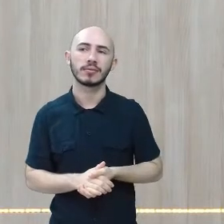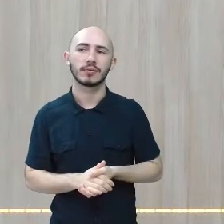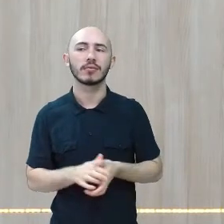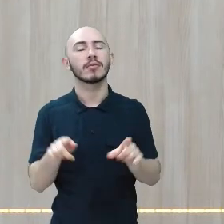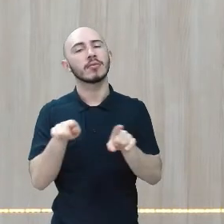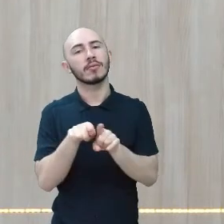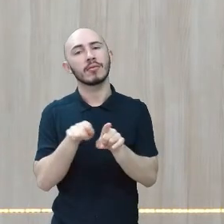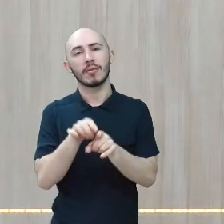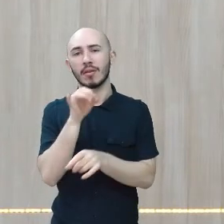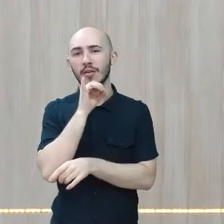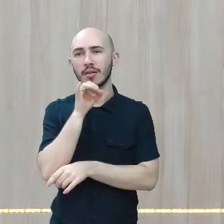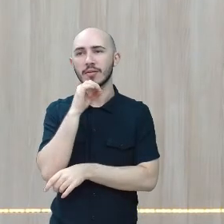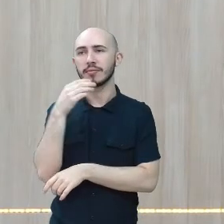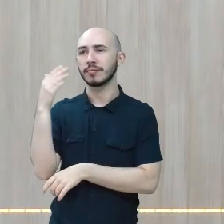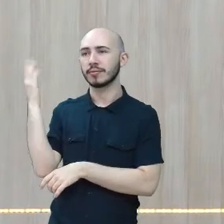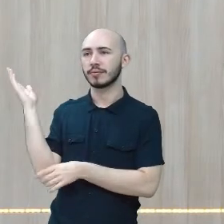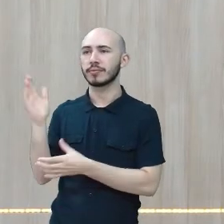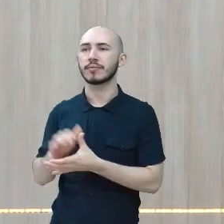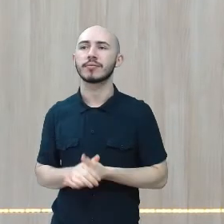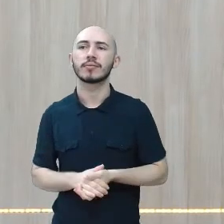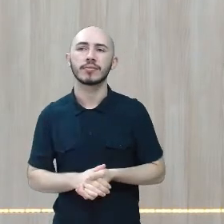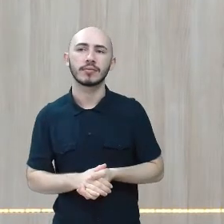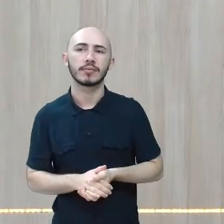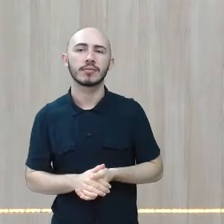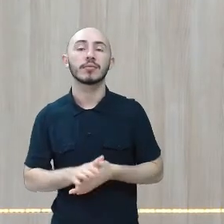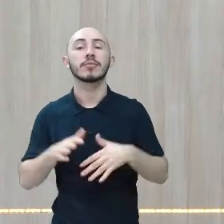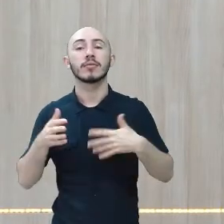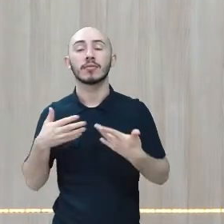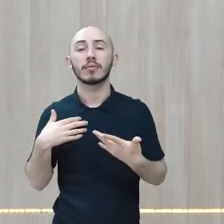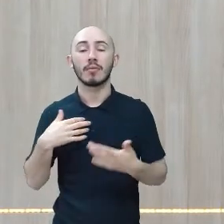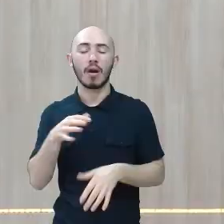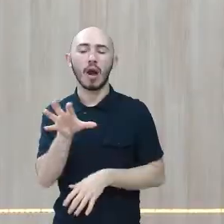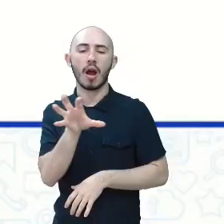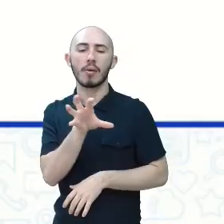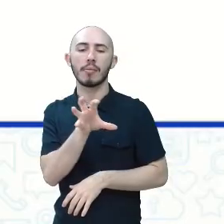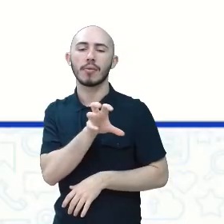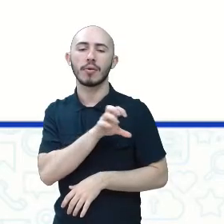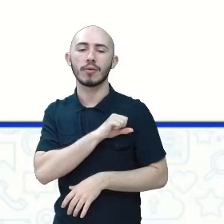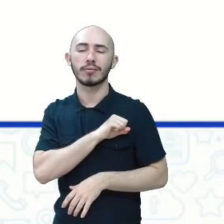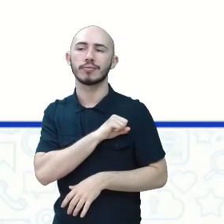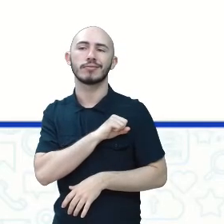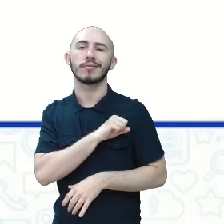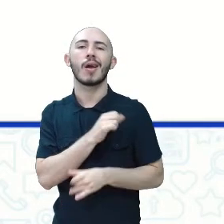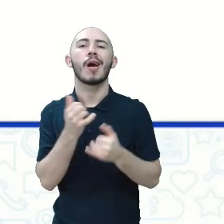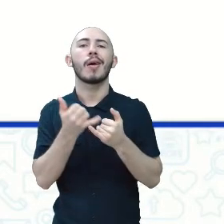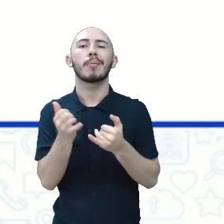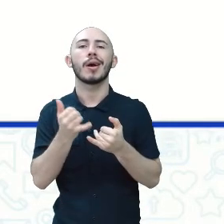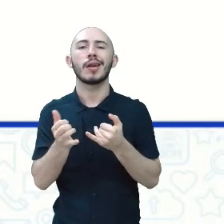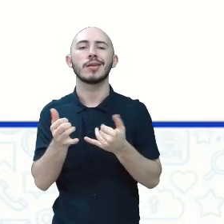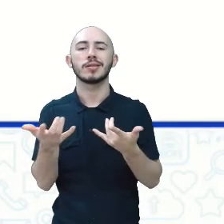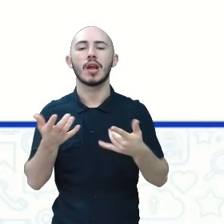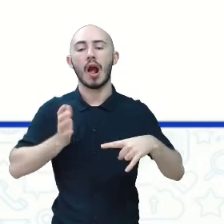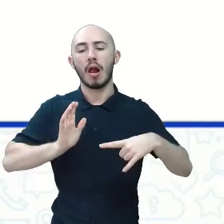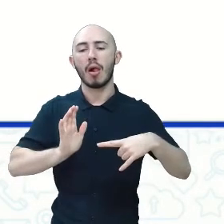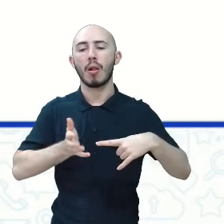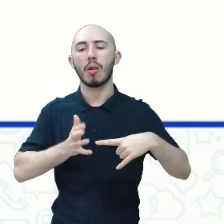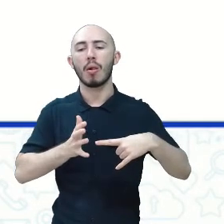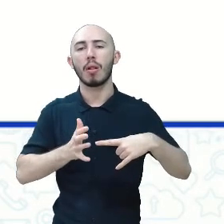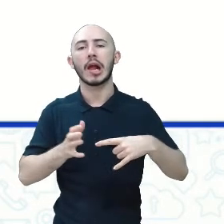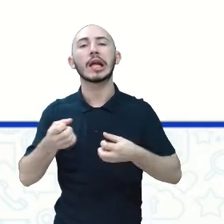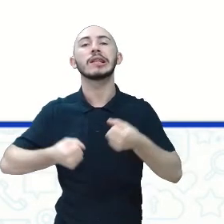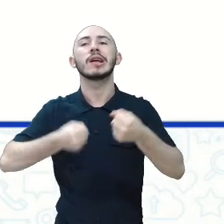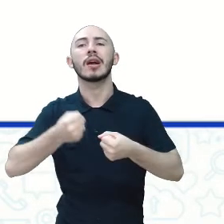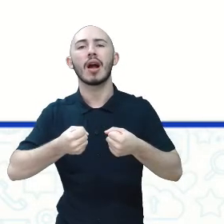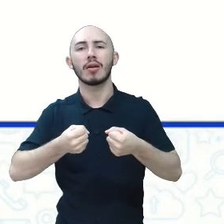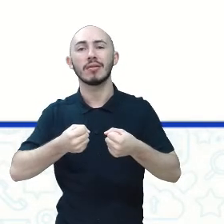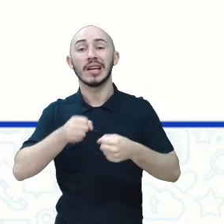Outro exemplo. O amor é como o motor do carro. Um carro sem motor, minha gente, ele anda? Não